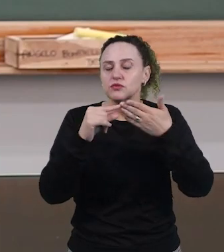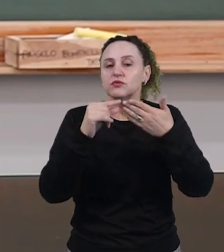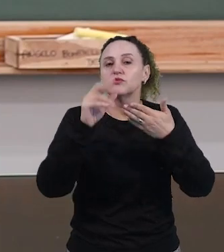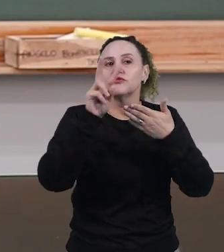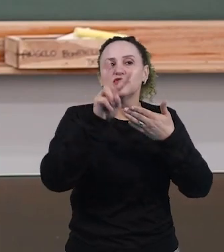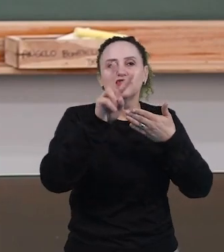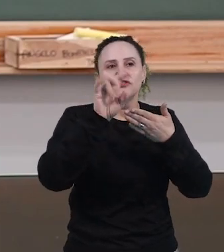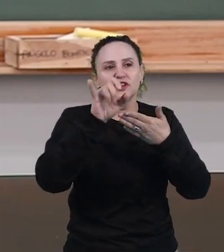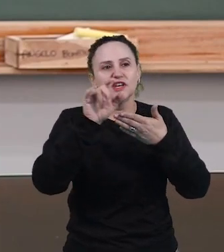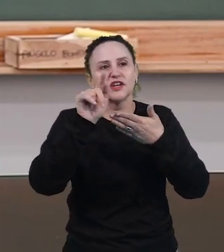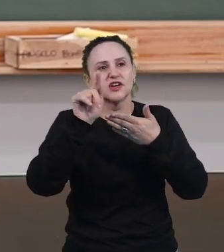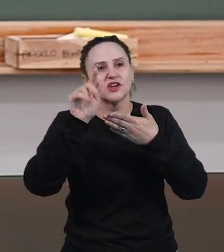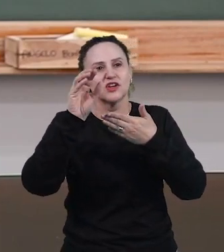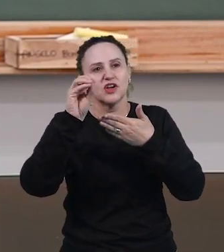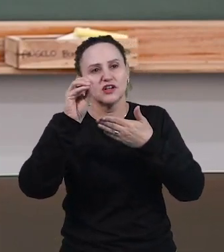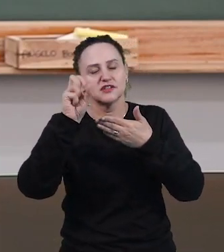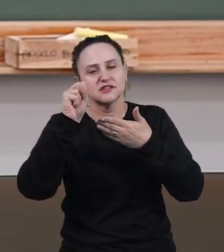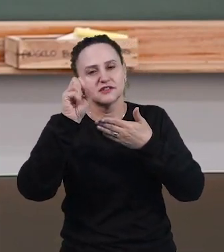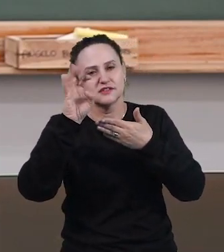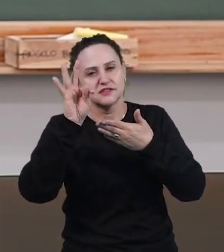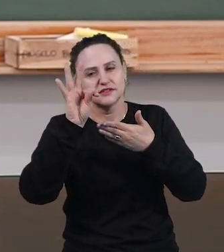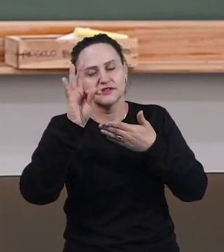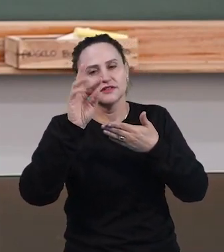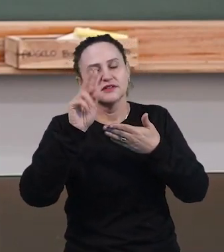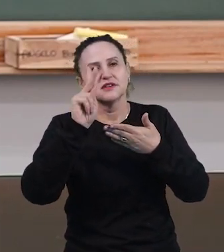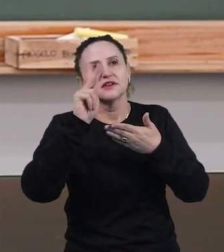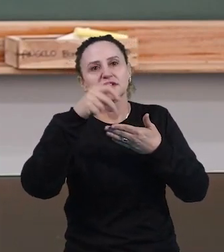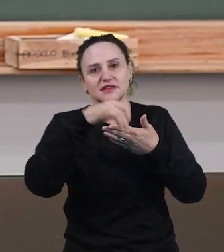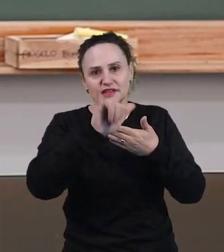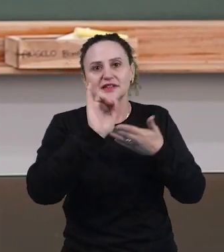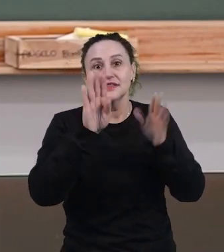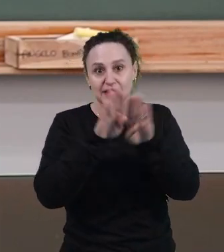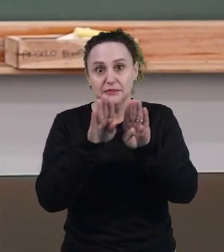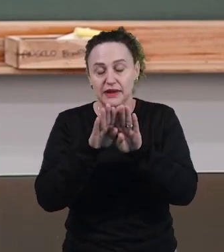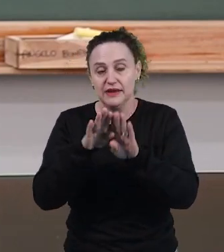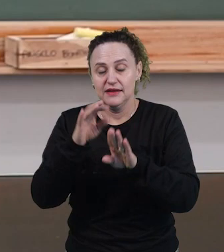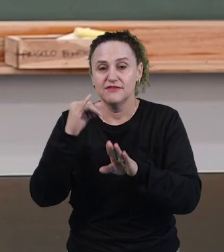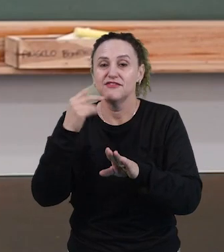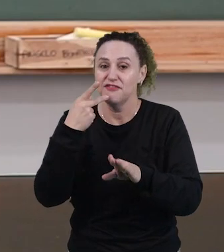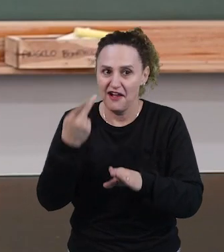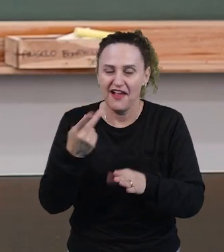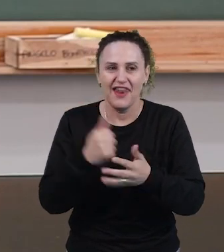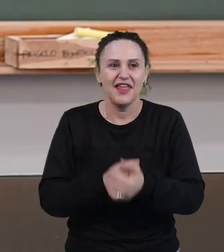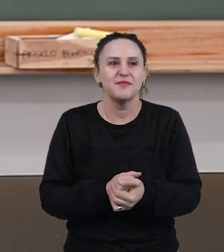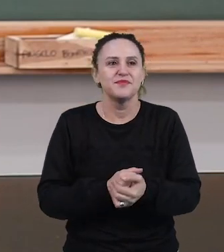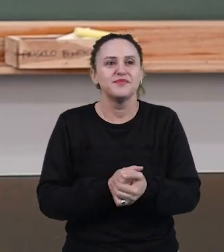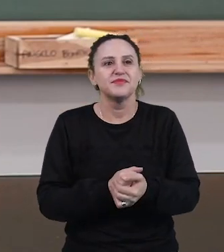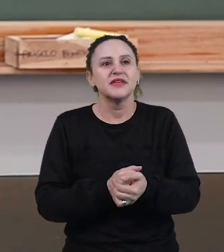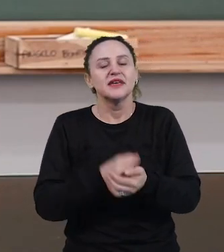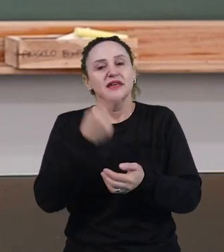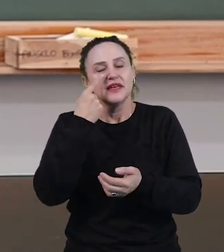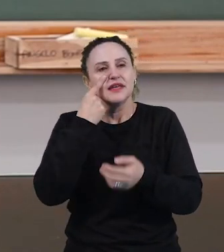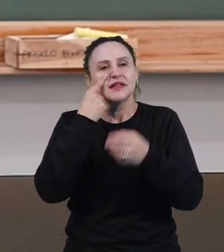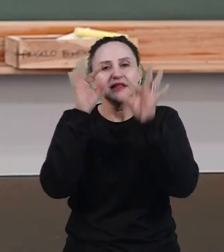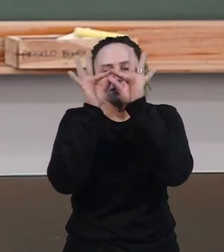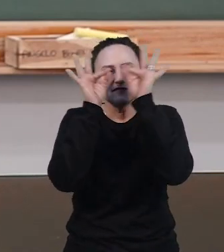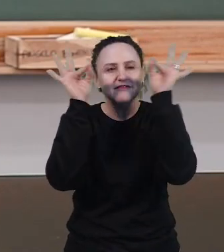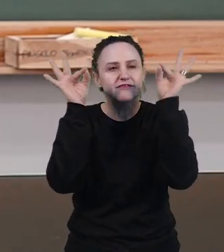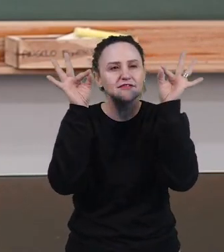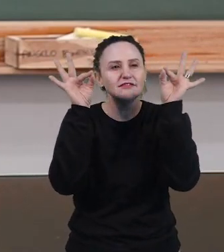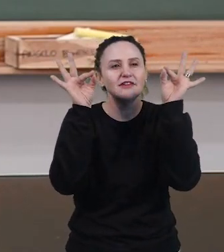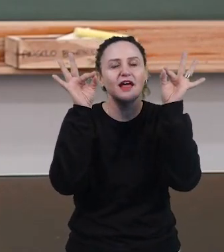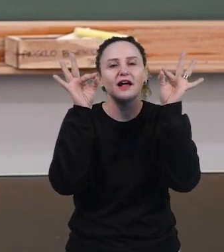reiteração, que o desenvolvimento ele não é linear, né? A cada etapa do desenvolvimento cognitivo